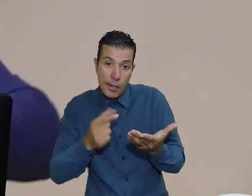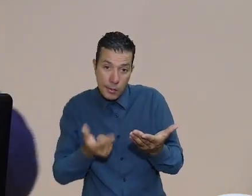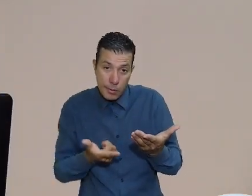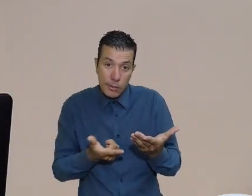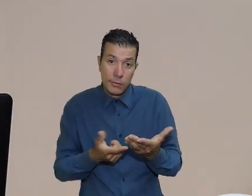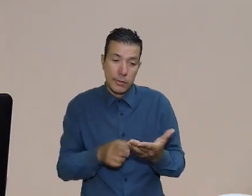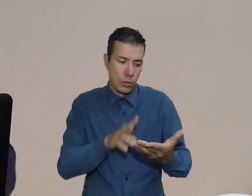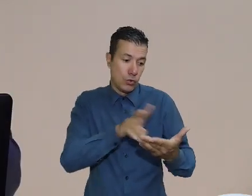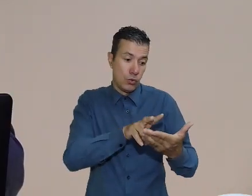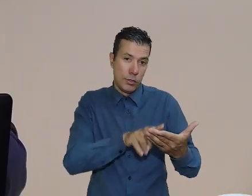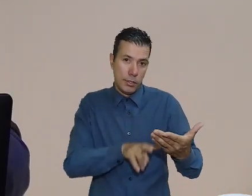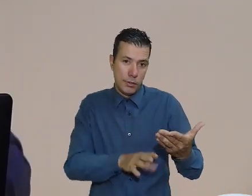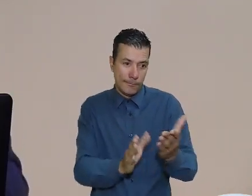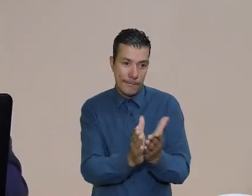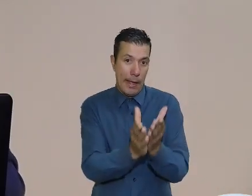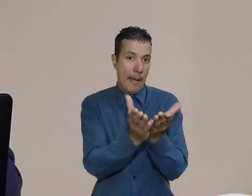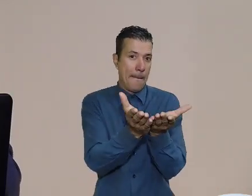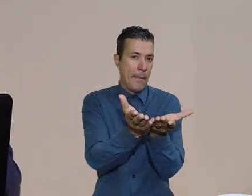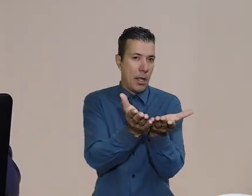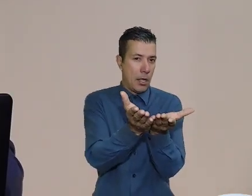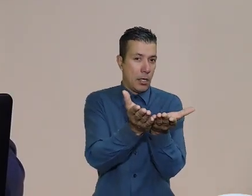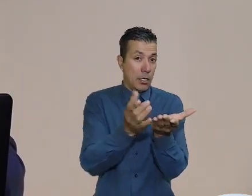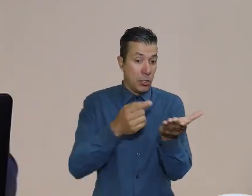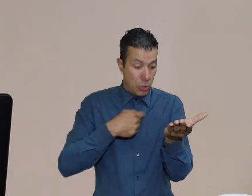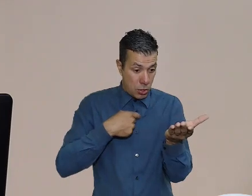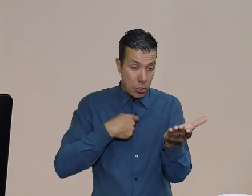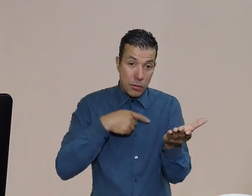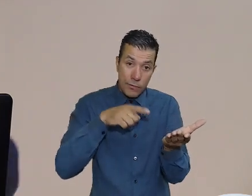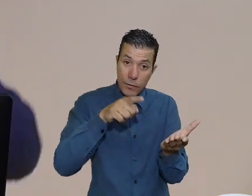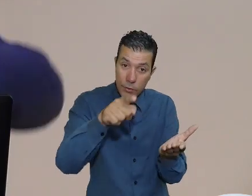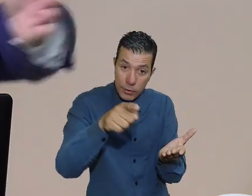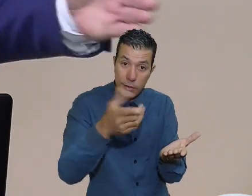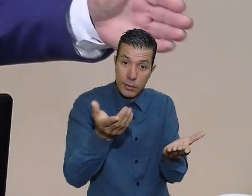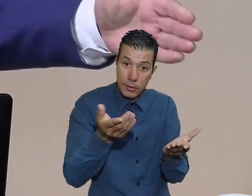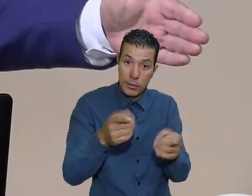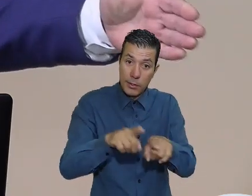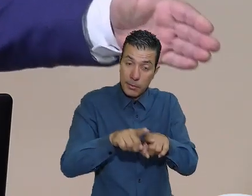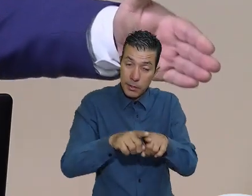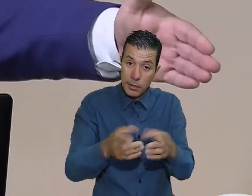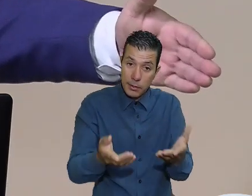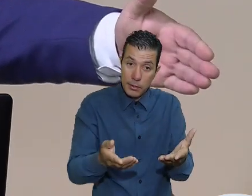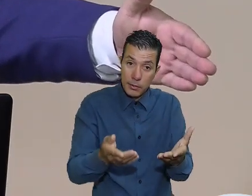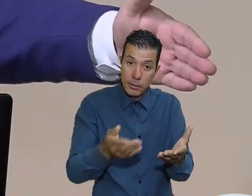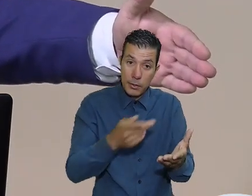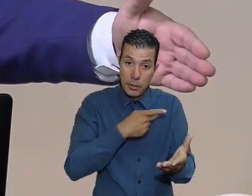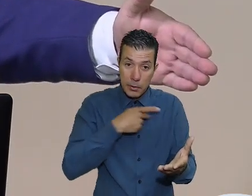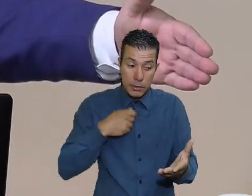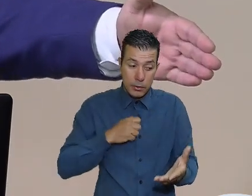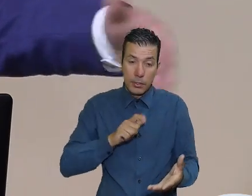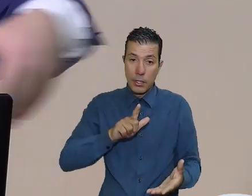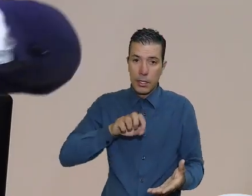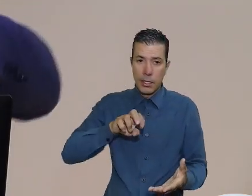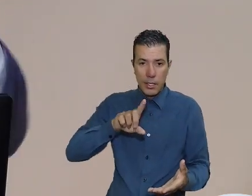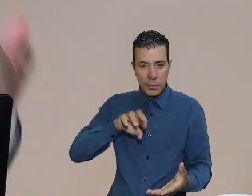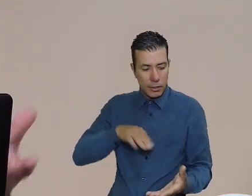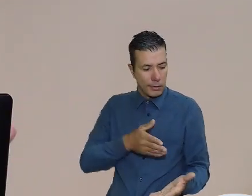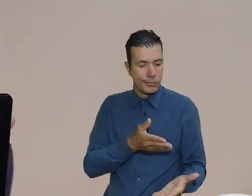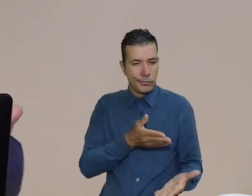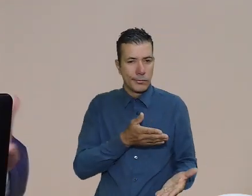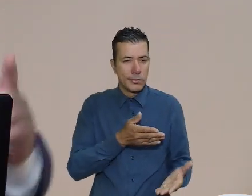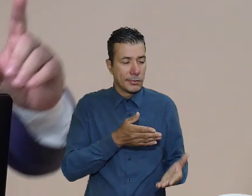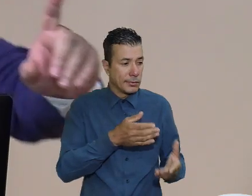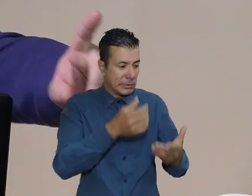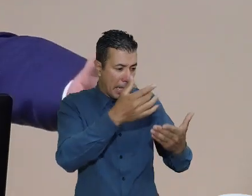Agora esse livro vai ser aberto diante de mim, diante de você. O pastor Alexandre, ele mencionou que o desenrolar